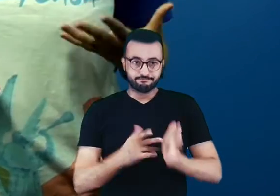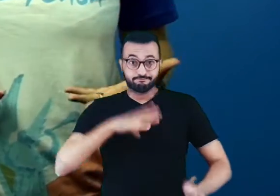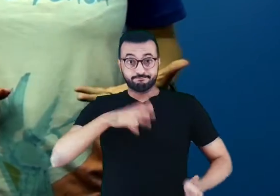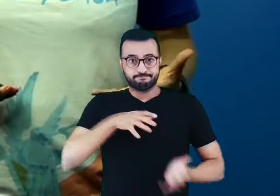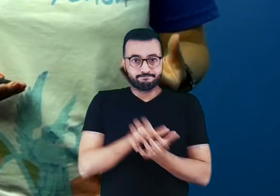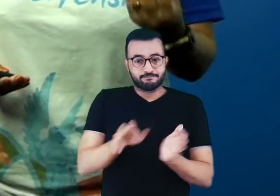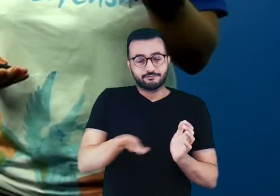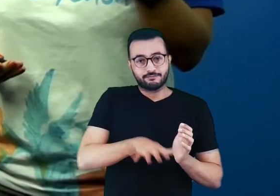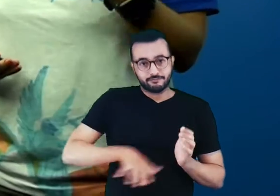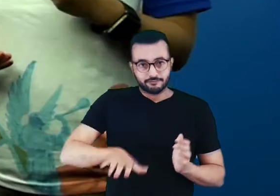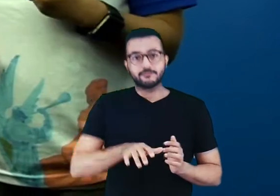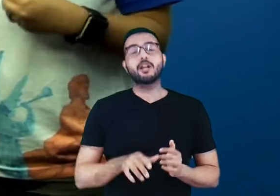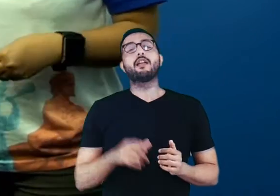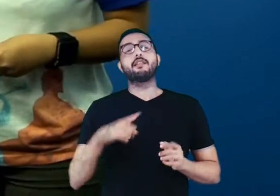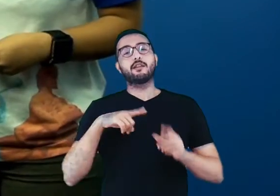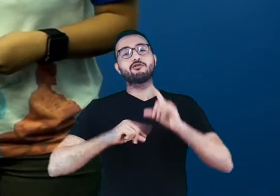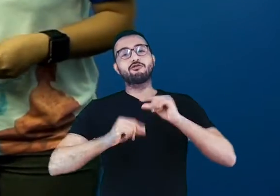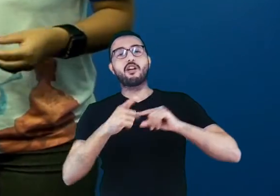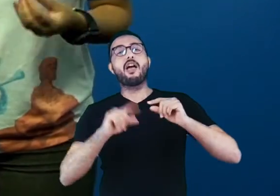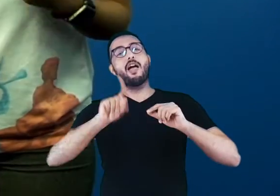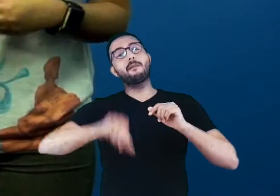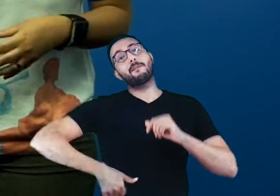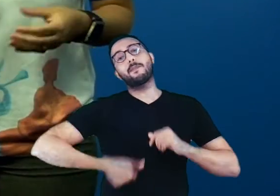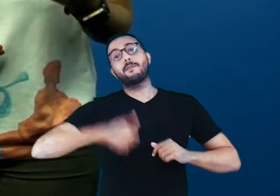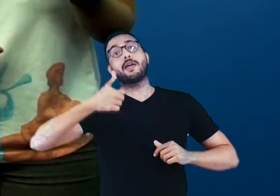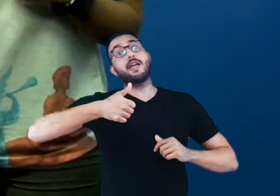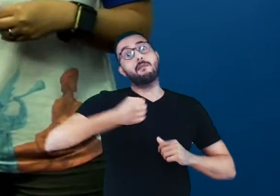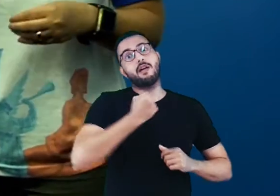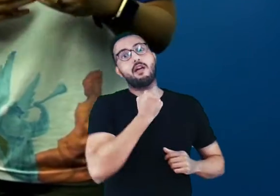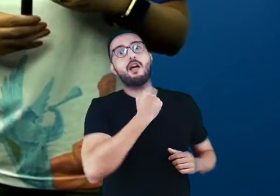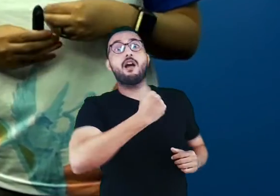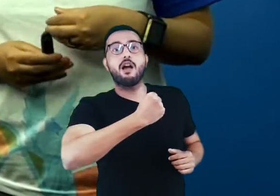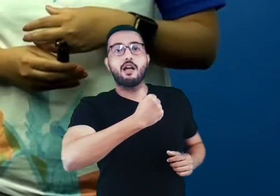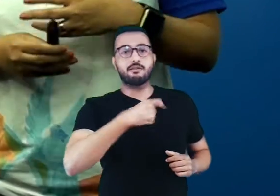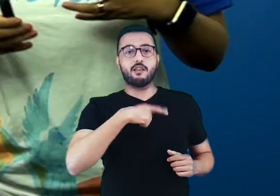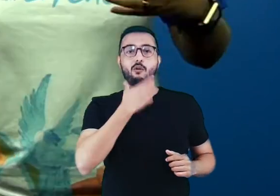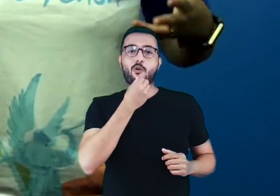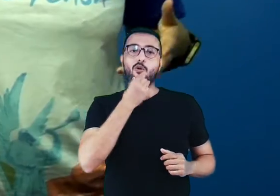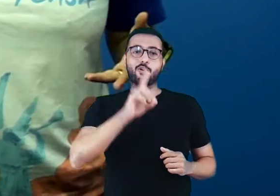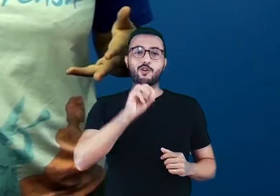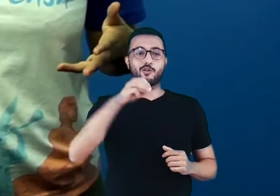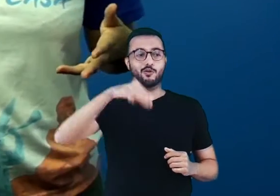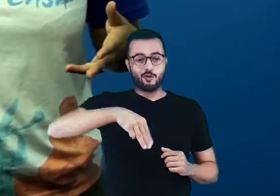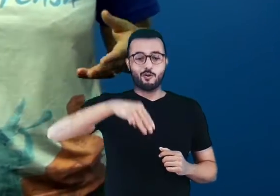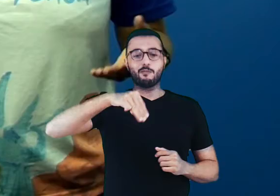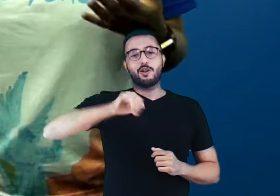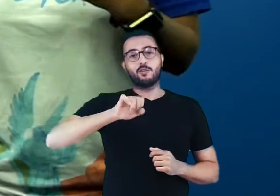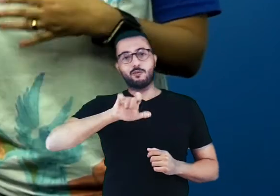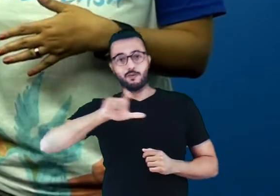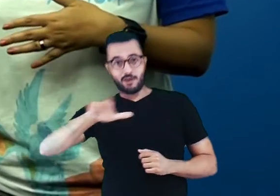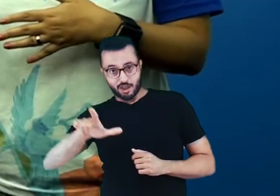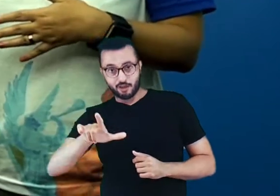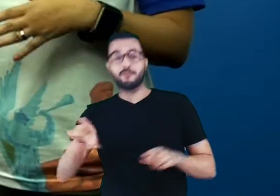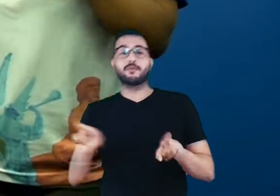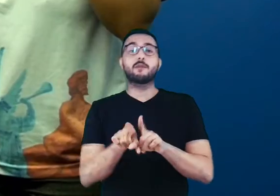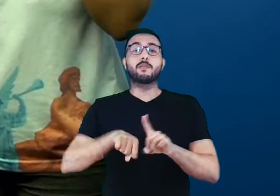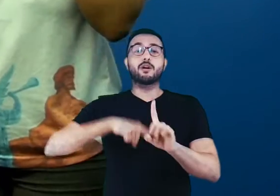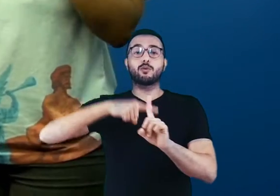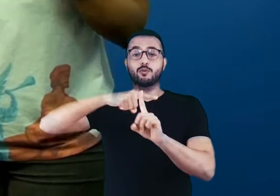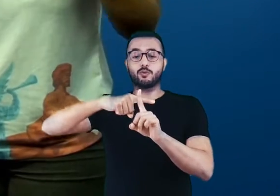A esfera armilar, nossa primeira arma, né, que recebemos de D. Manuel após os feitos em Tabocas. A